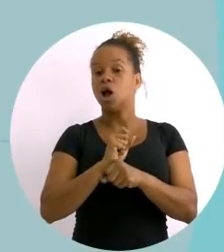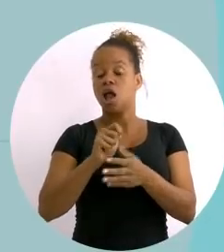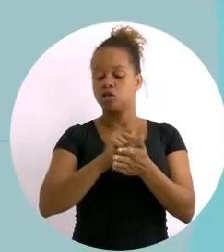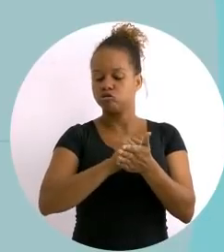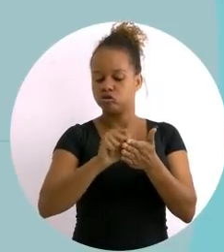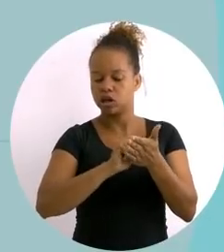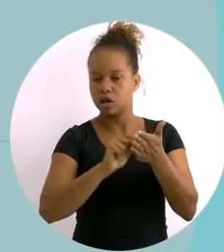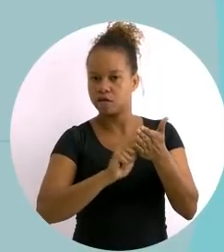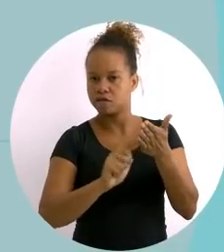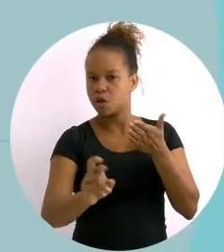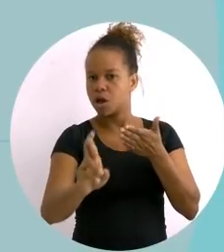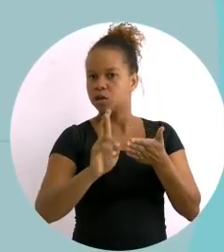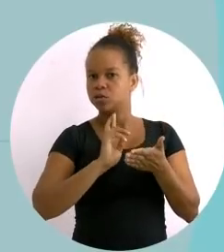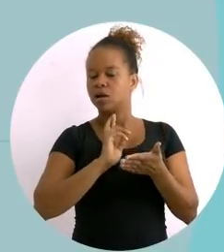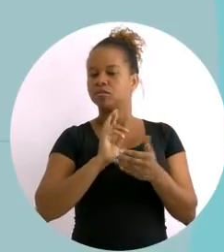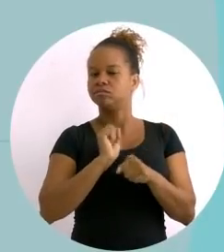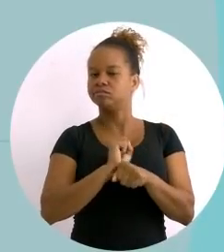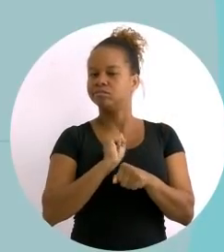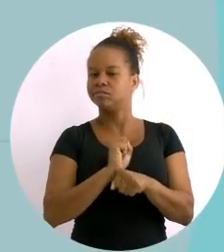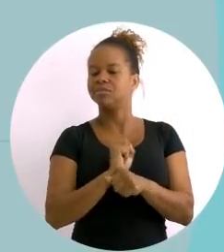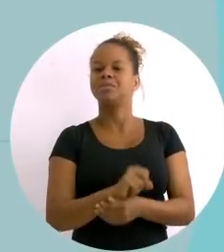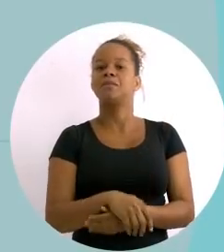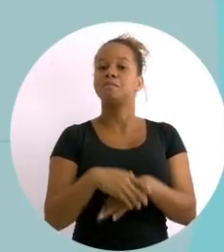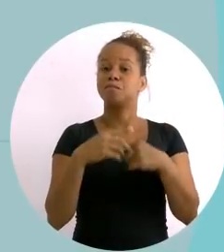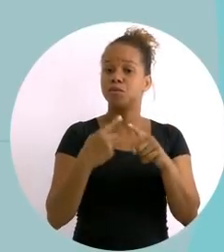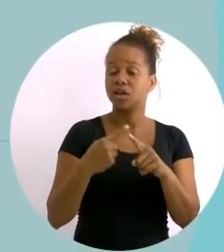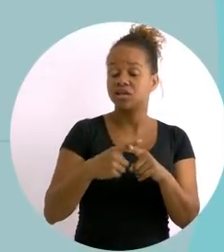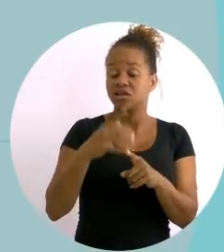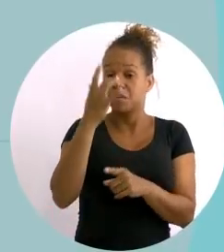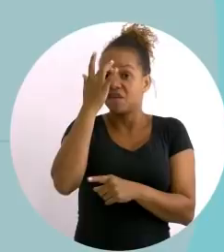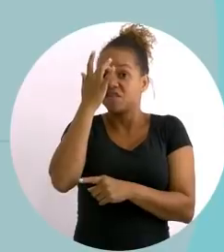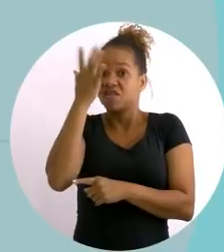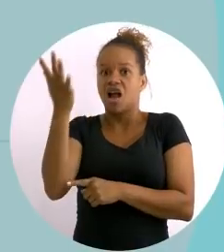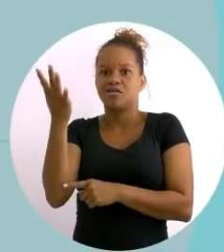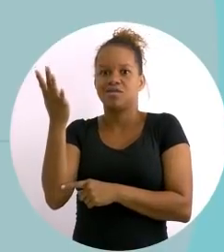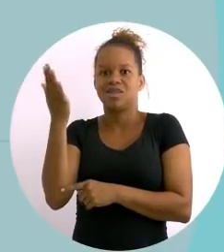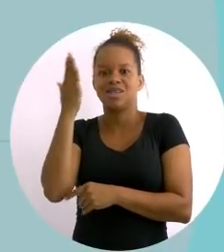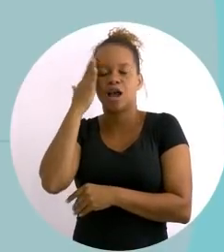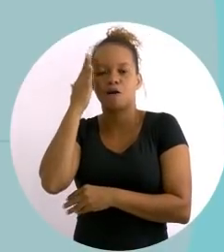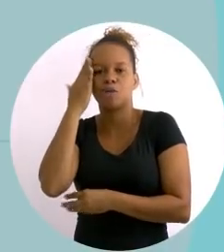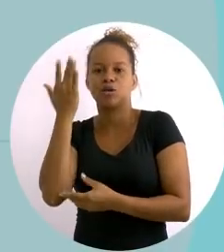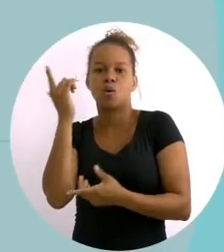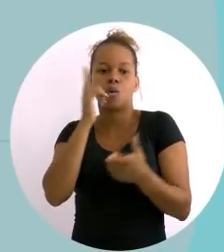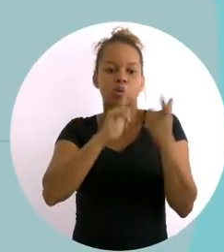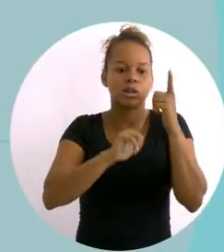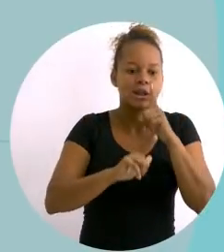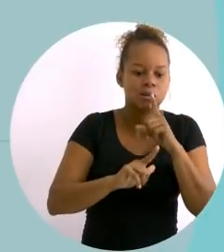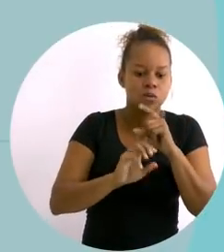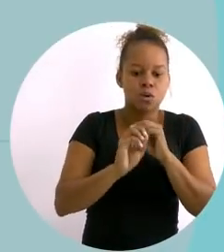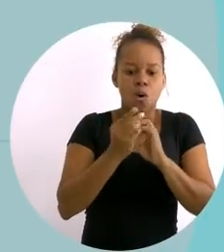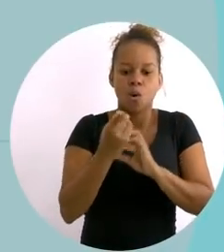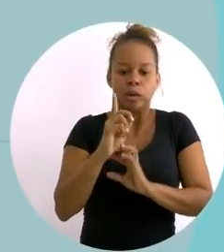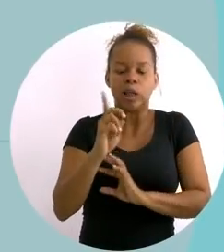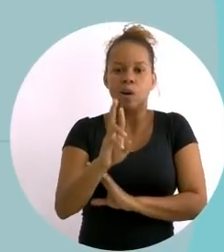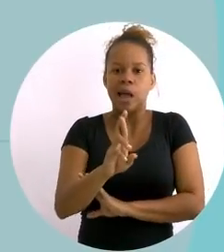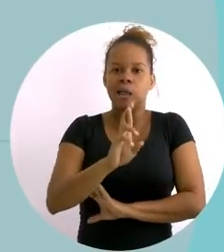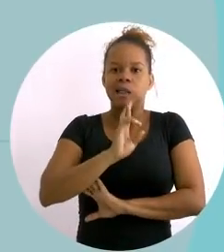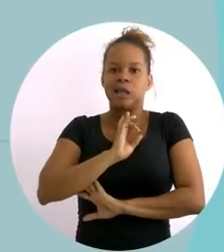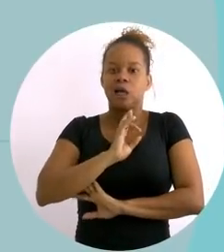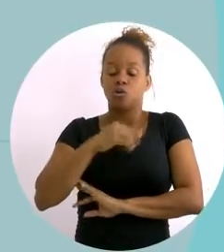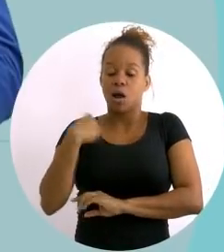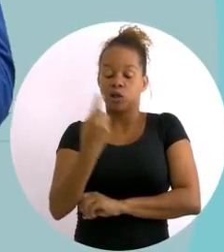escrever o resultado esperado. Que assim fica mais fácil de saber se nós alcançamos ou não o resultado com as